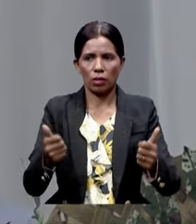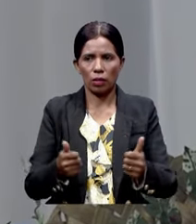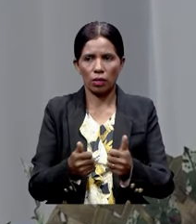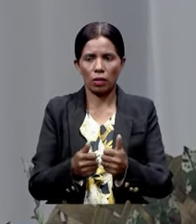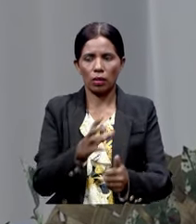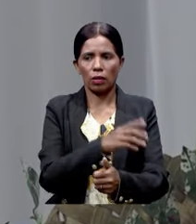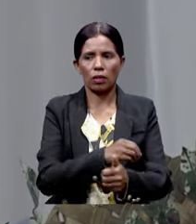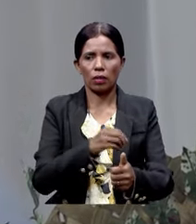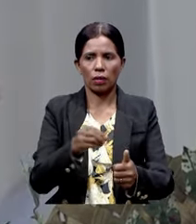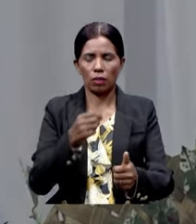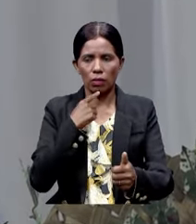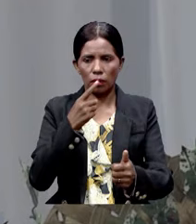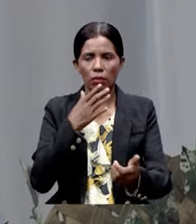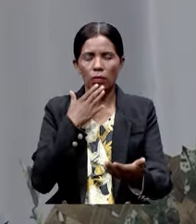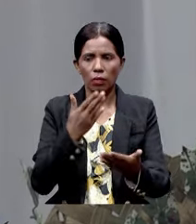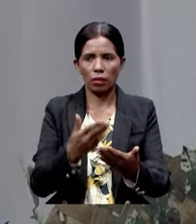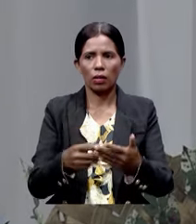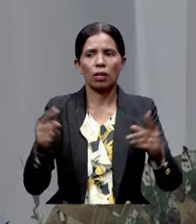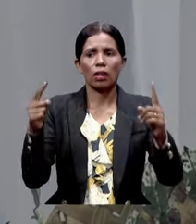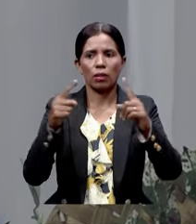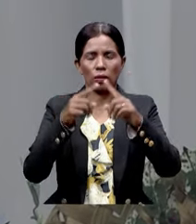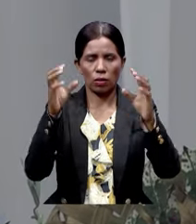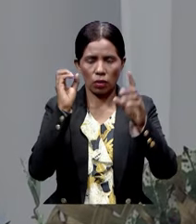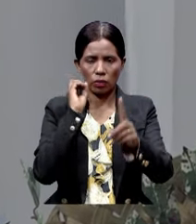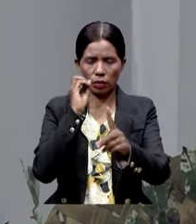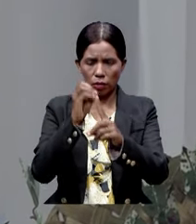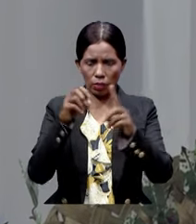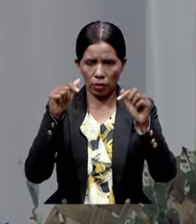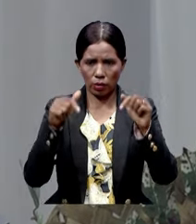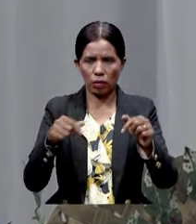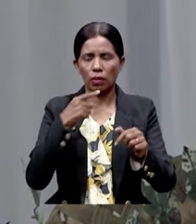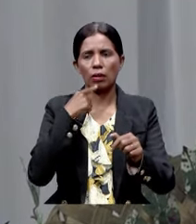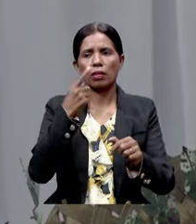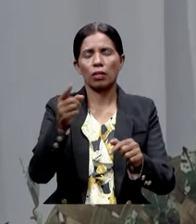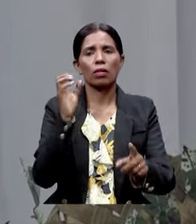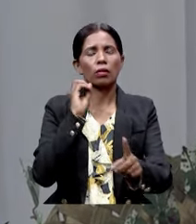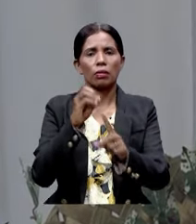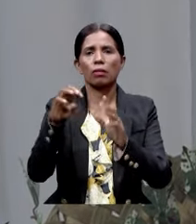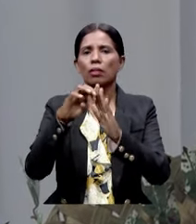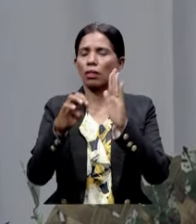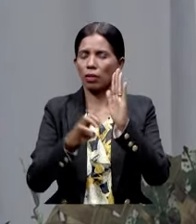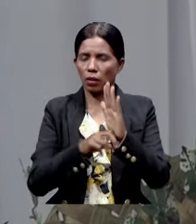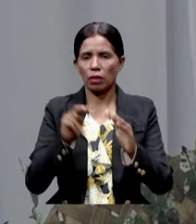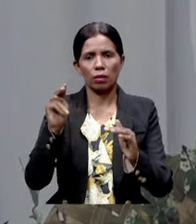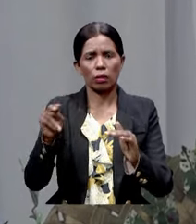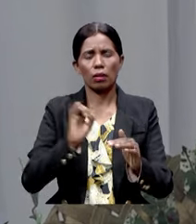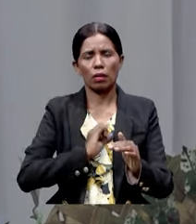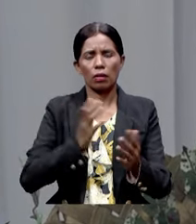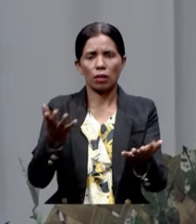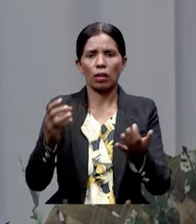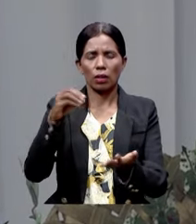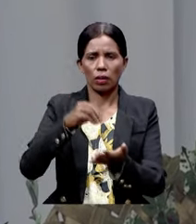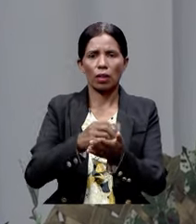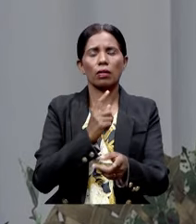autosuficiente no resiliencia. Atoto ia objetivo refere no hatamba objetivo Estado Unian ao a caractao e a